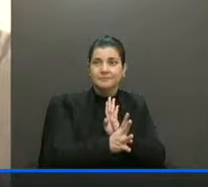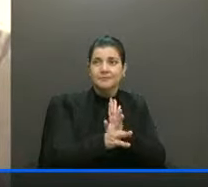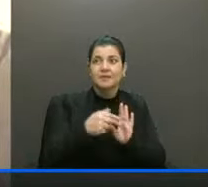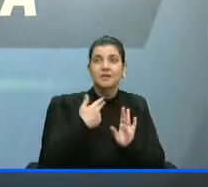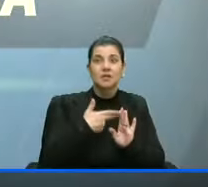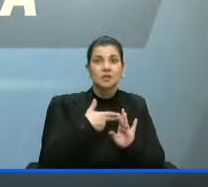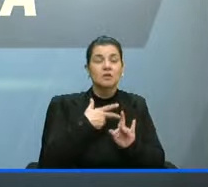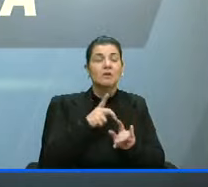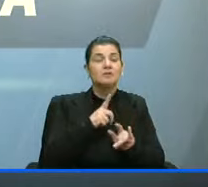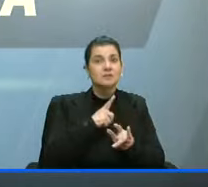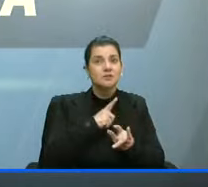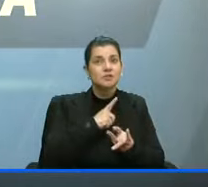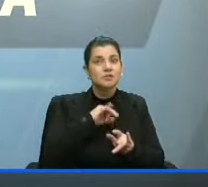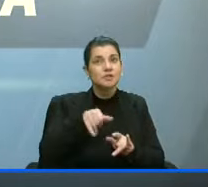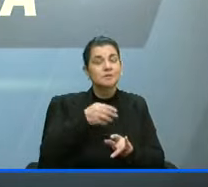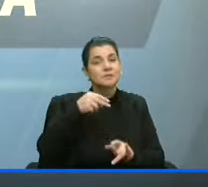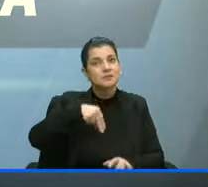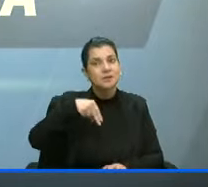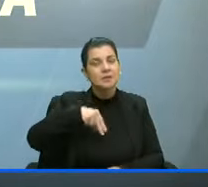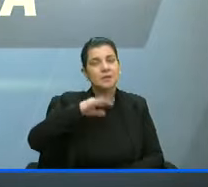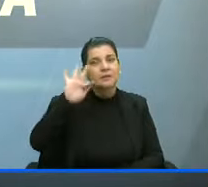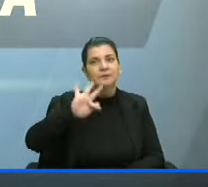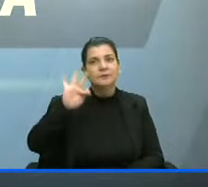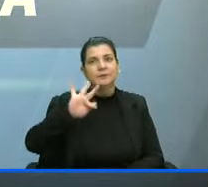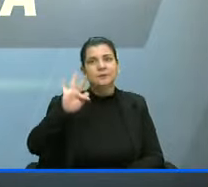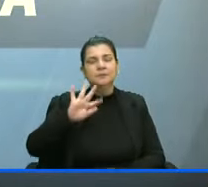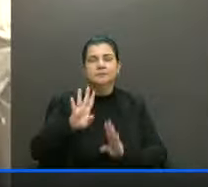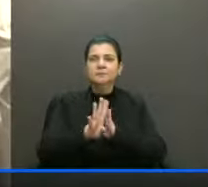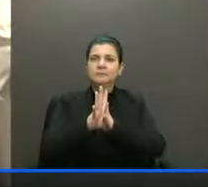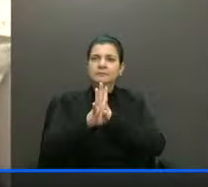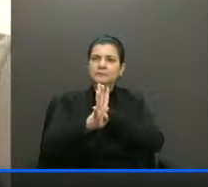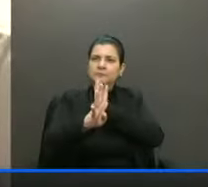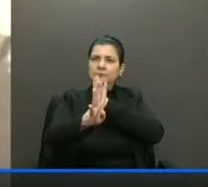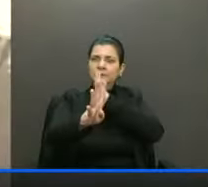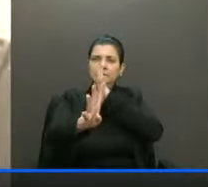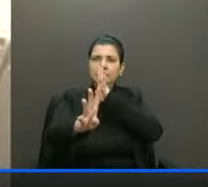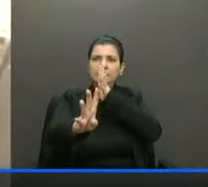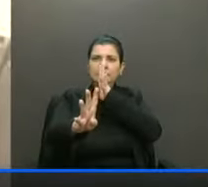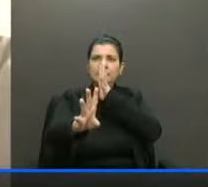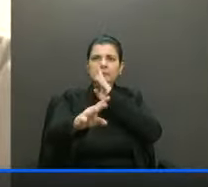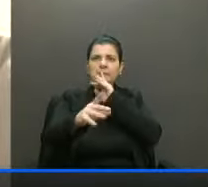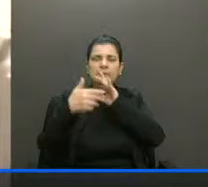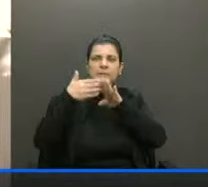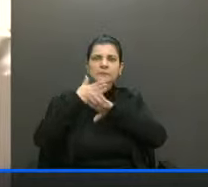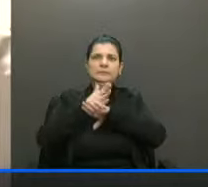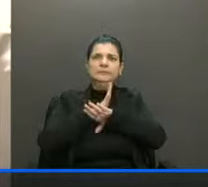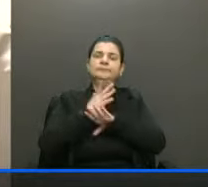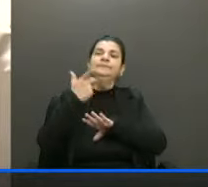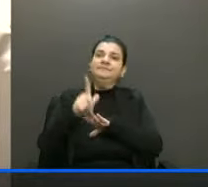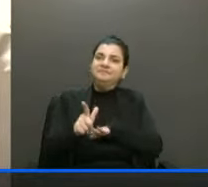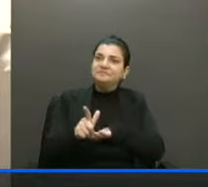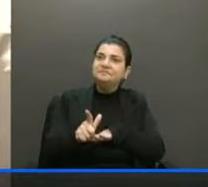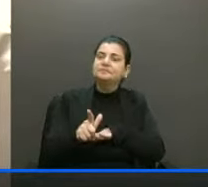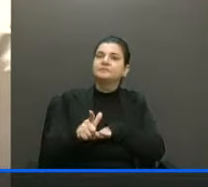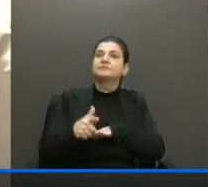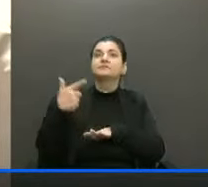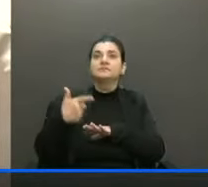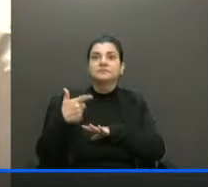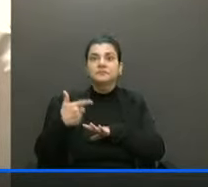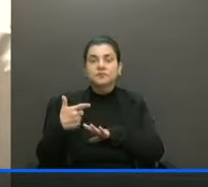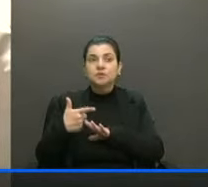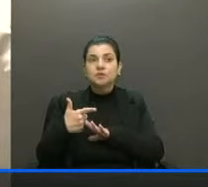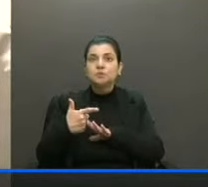estávamos enfrentando em janeiro e fevereiro. As filas eram enormes e entrou de novo o segundo lockdown. Tá? A resposta